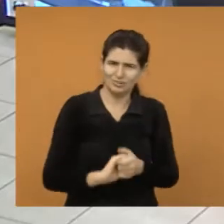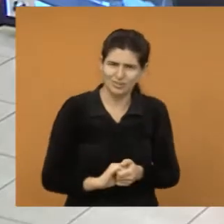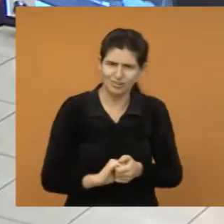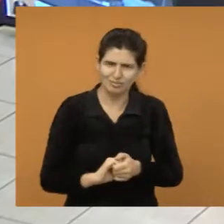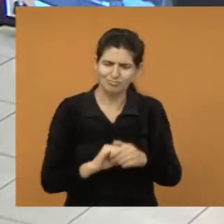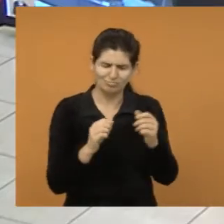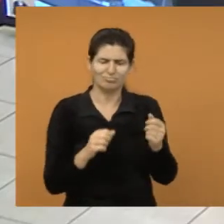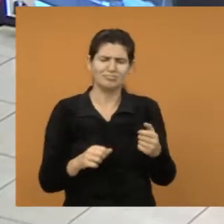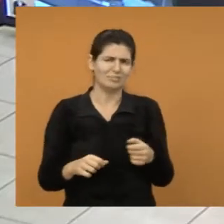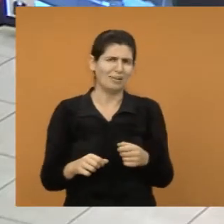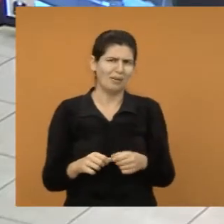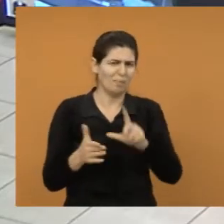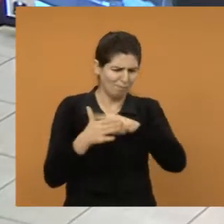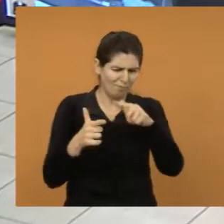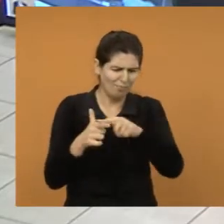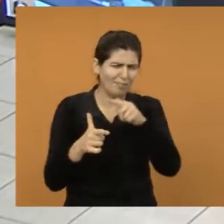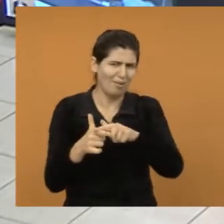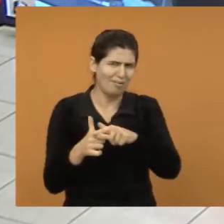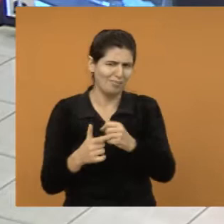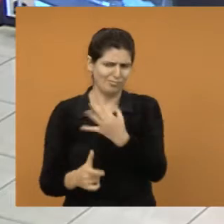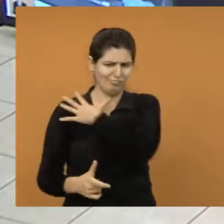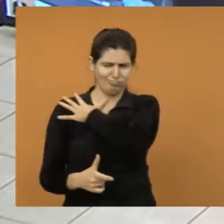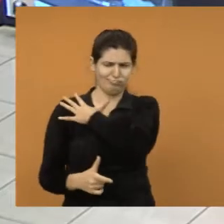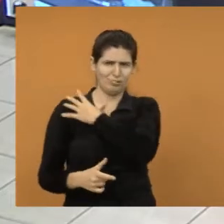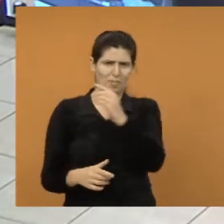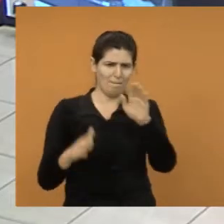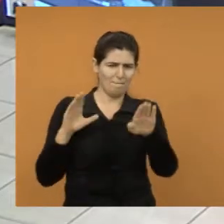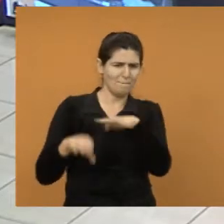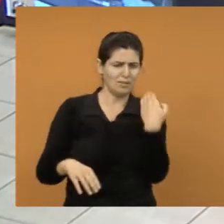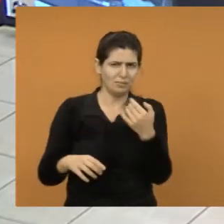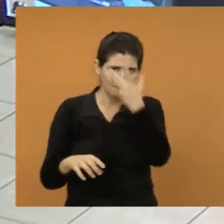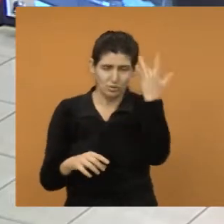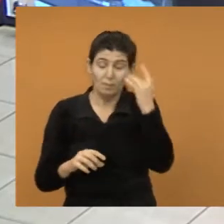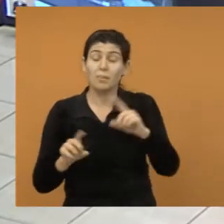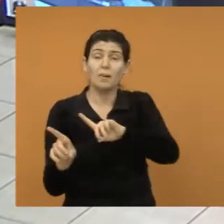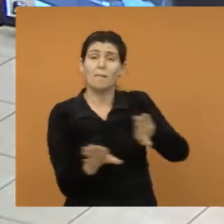grandes problemas do nosso Brasil é a previdência, mas não a